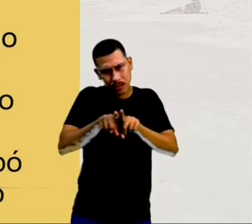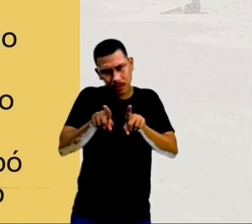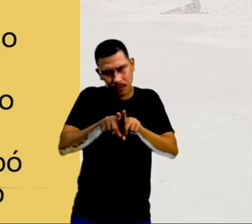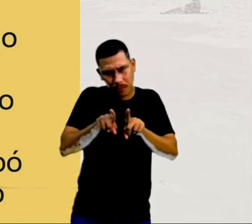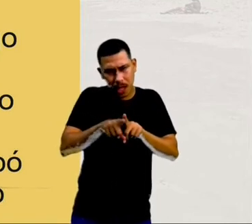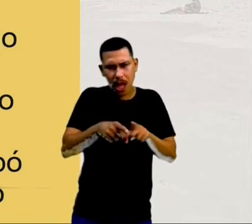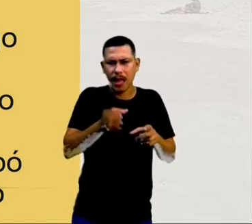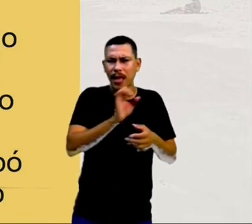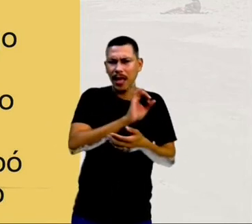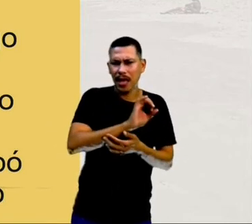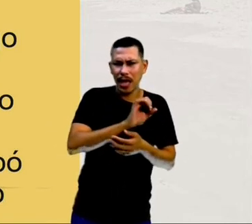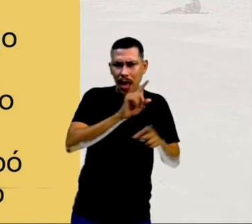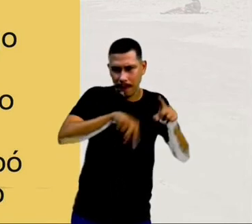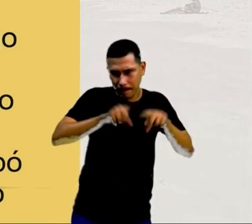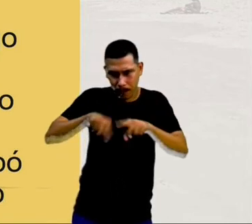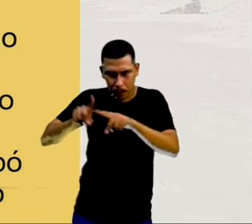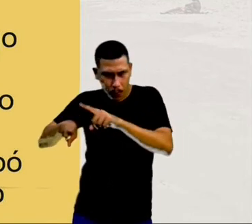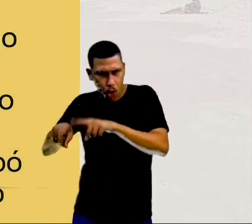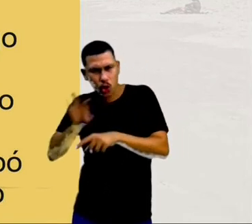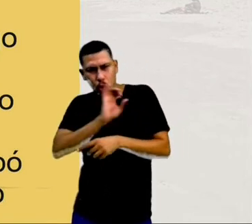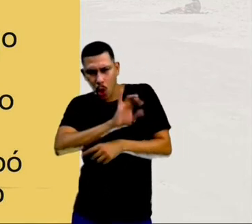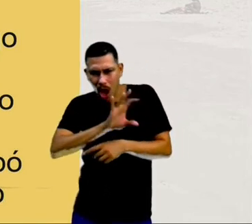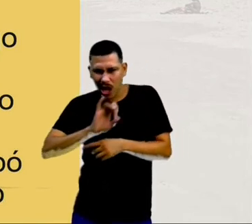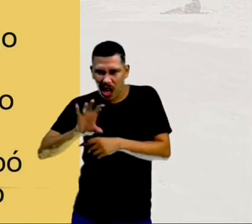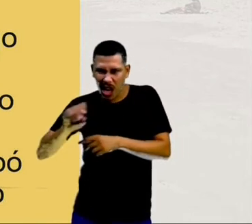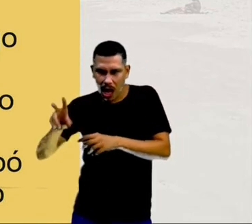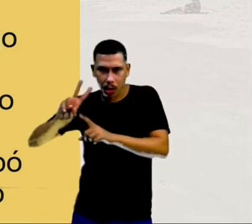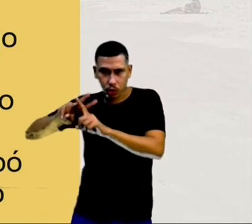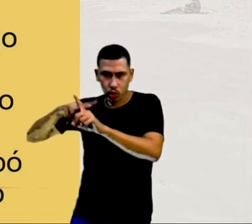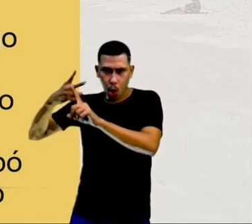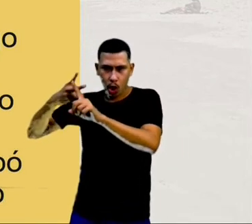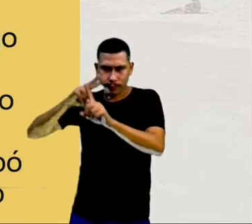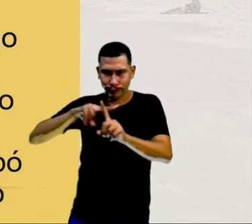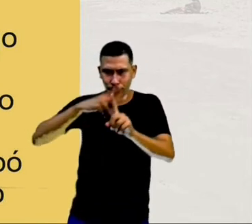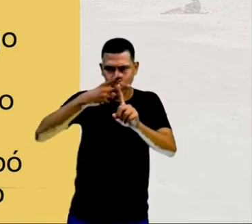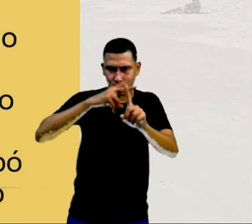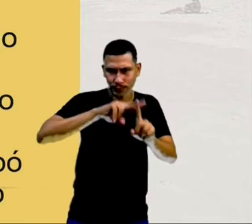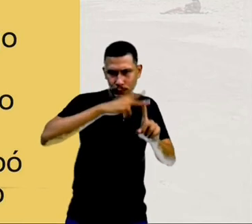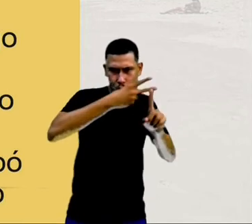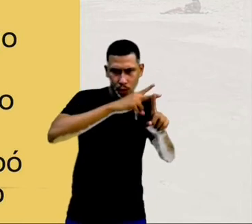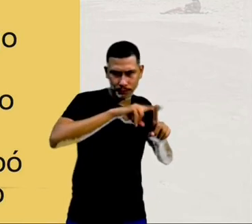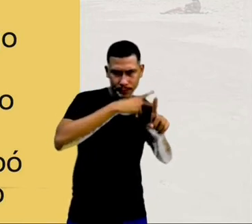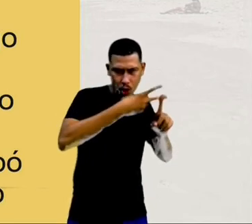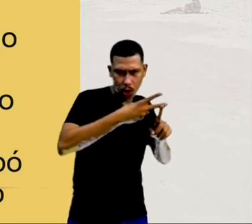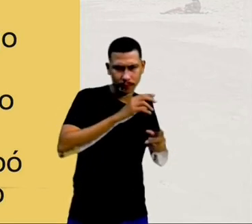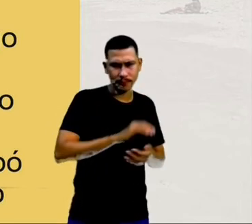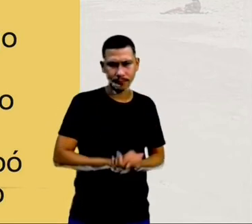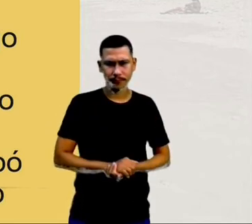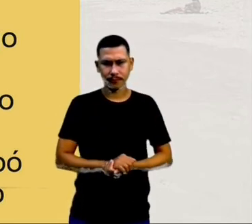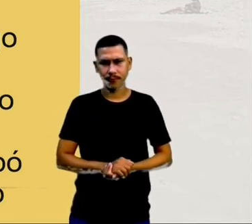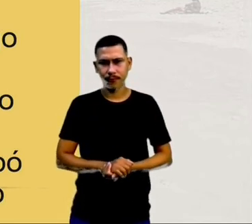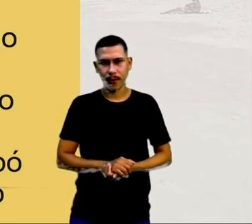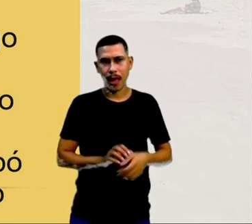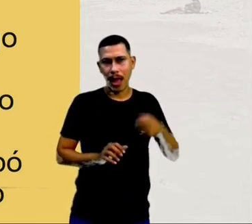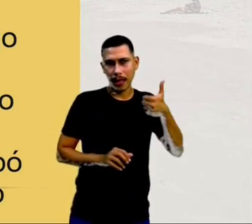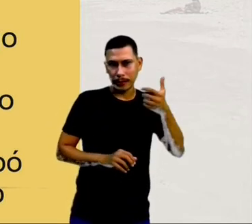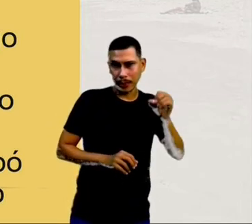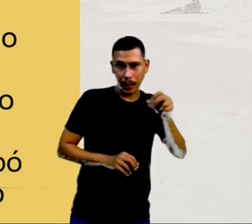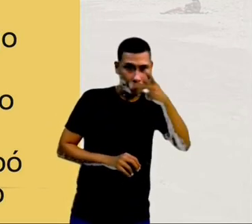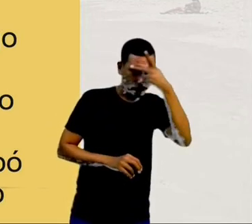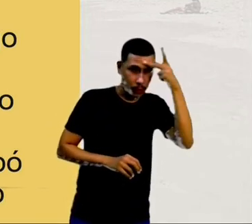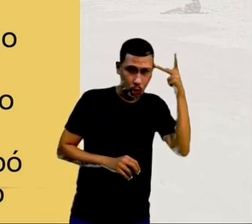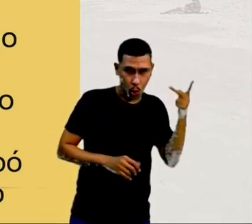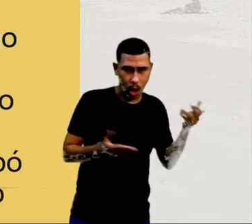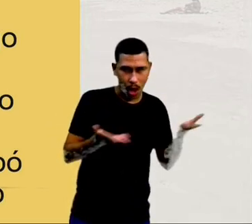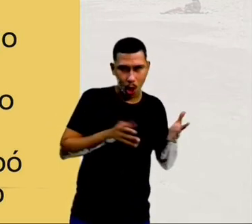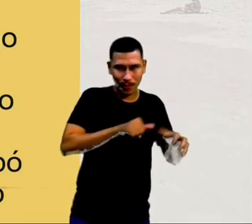de cada um dos ingredientes utilizados. Quando a gente deixou de servir 10 pessoas para servir 30